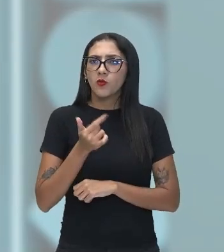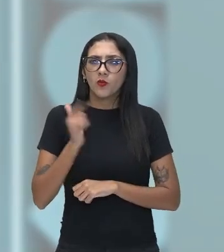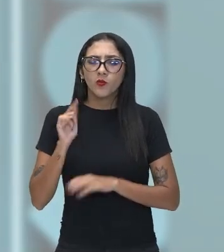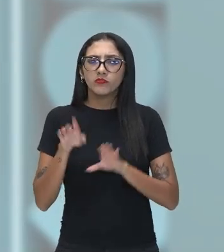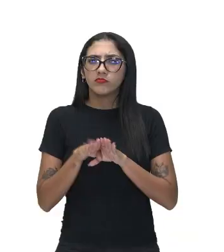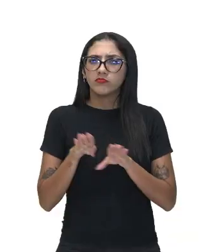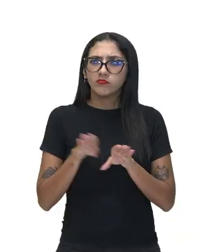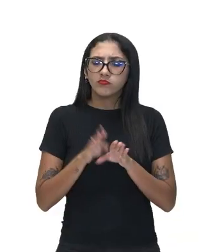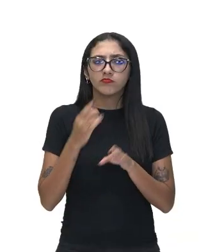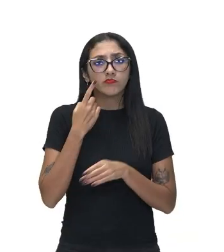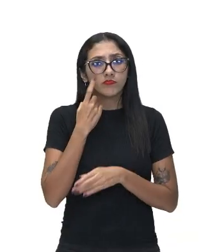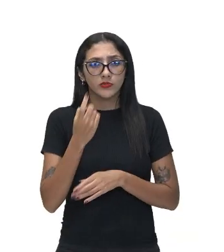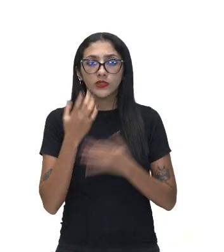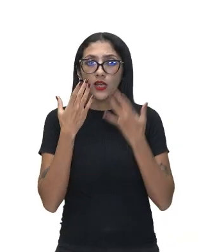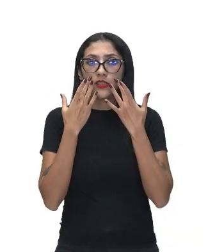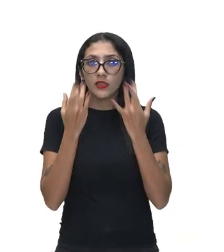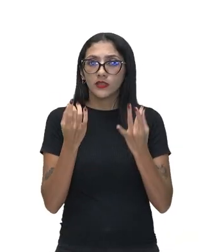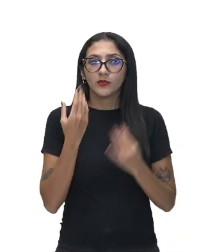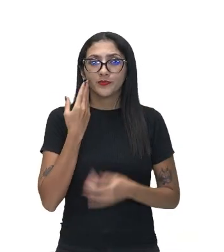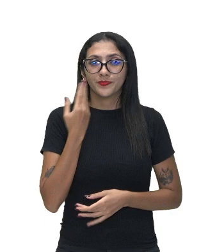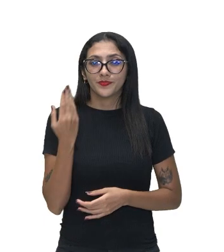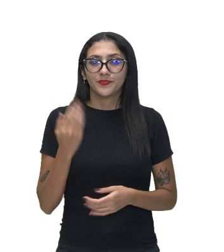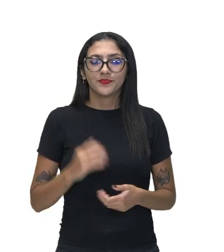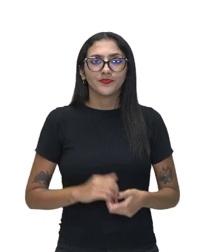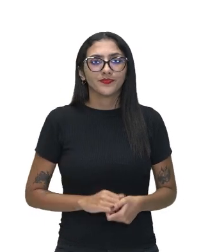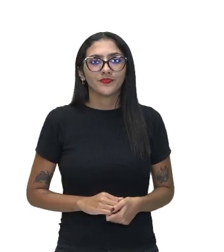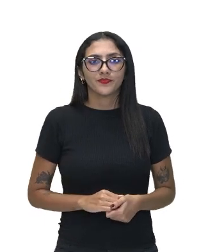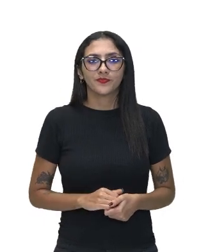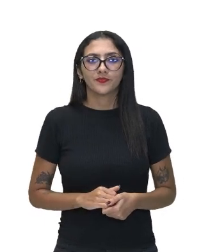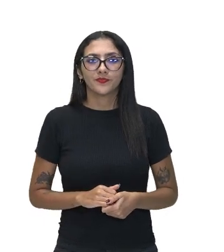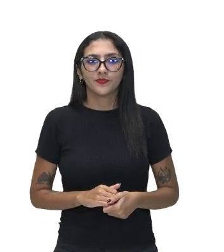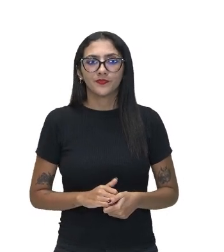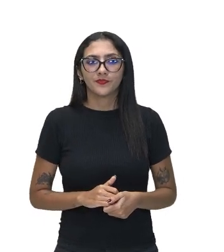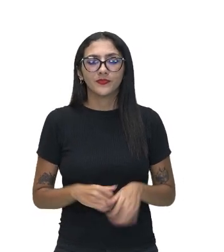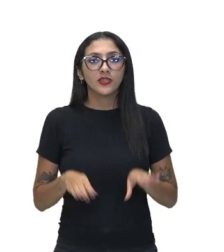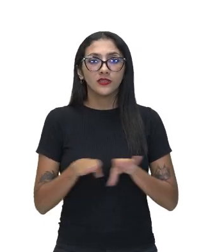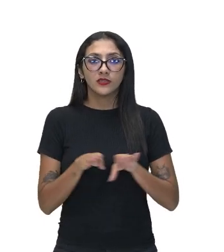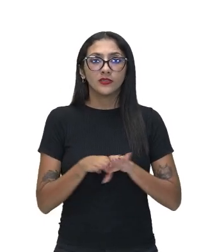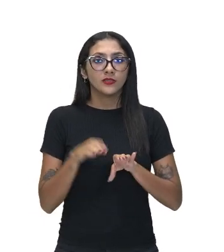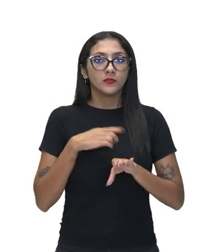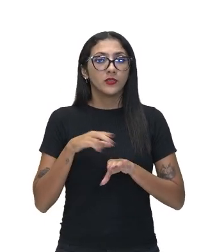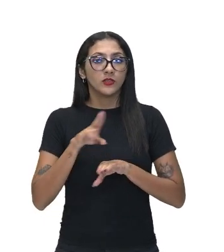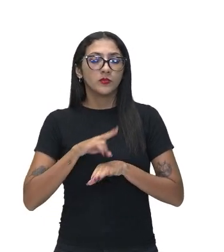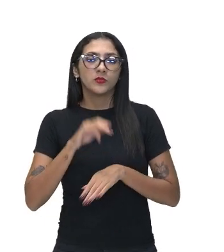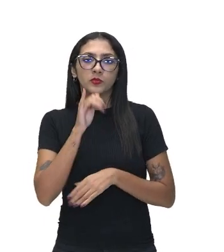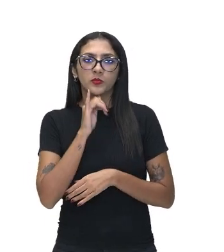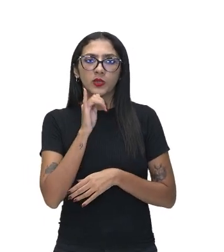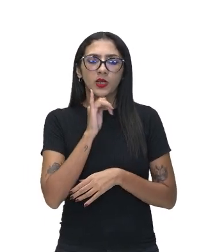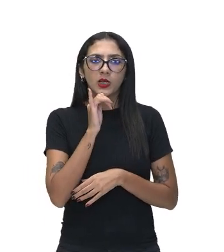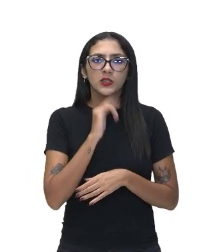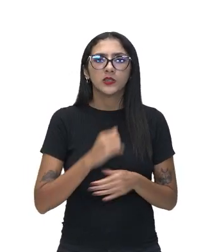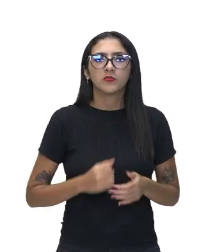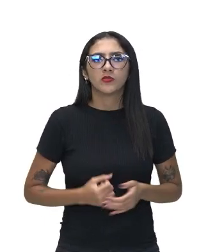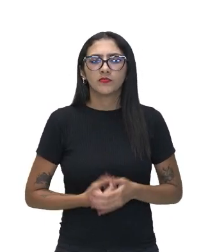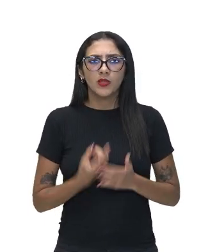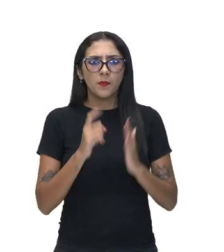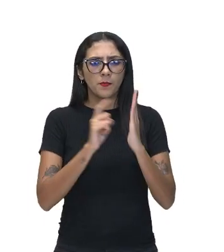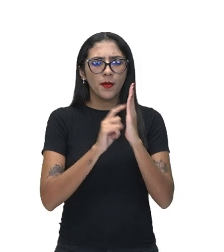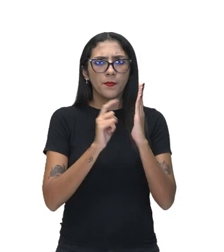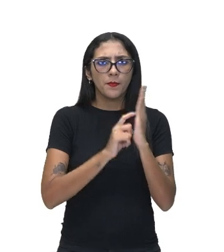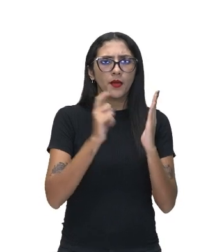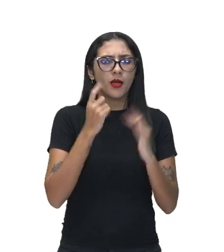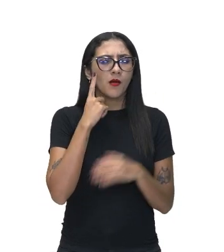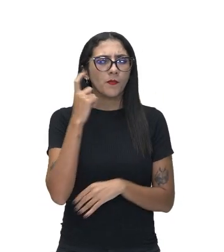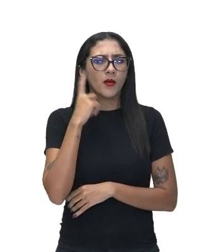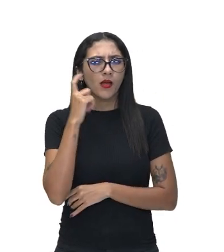a gente prestar atenção. Colocando aí para vocês. Quando se trata de companhia, telefone, certo?